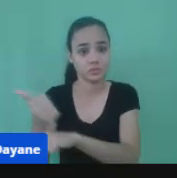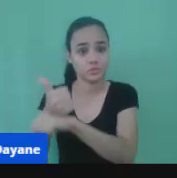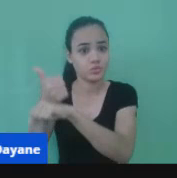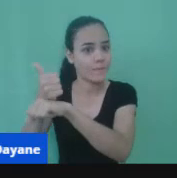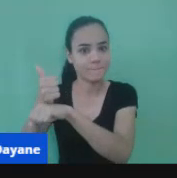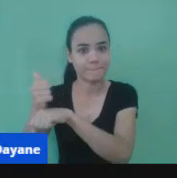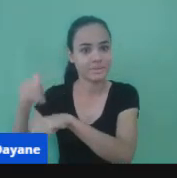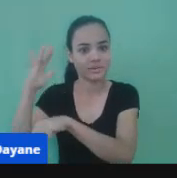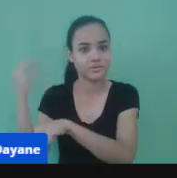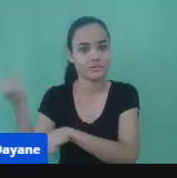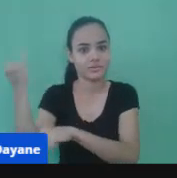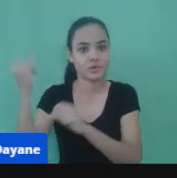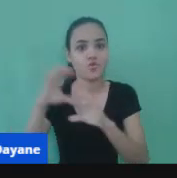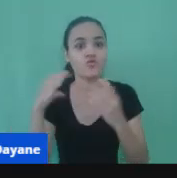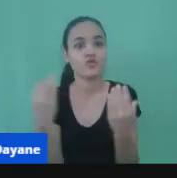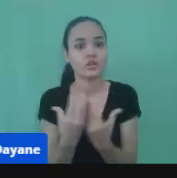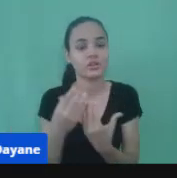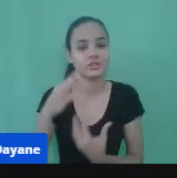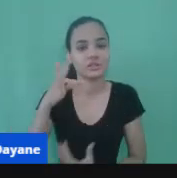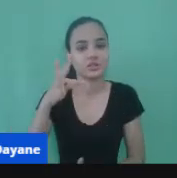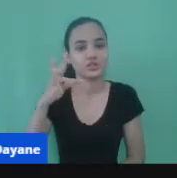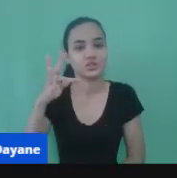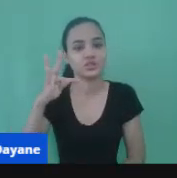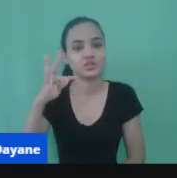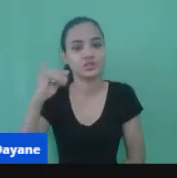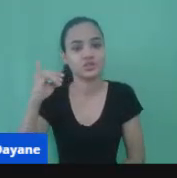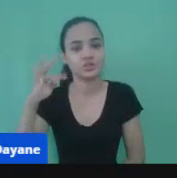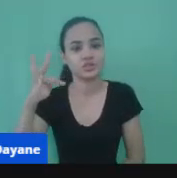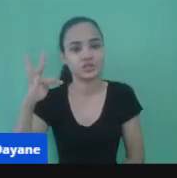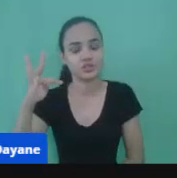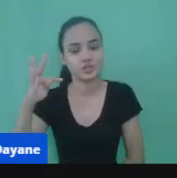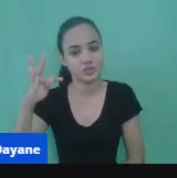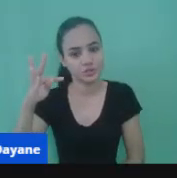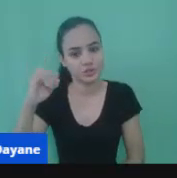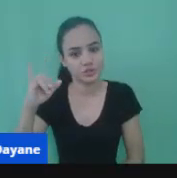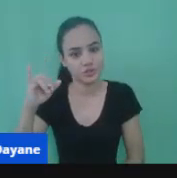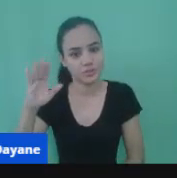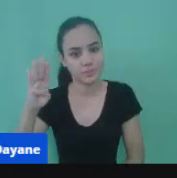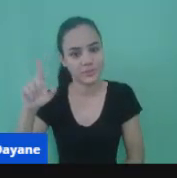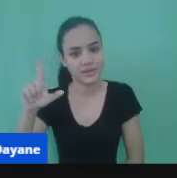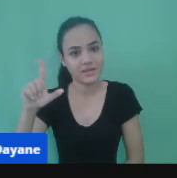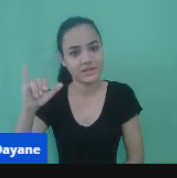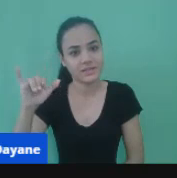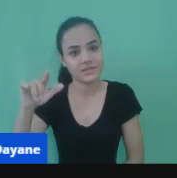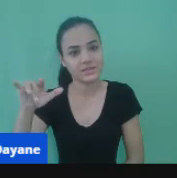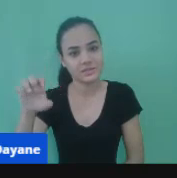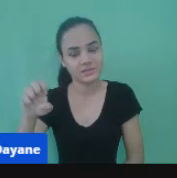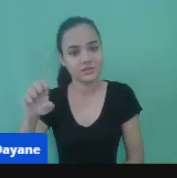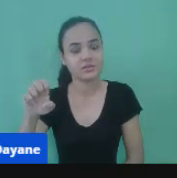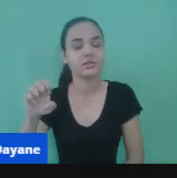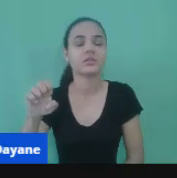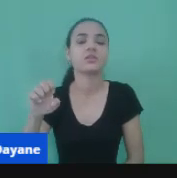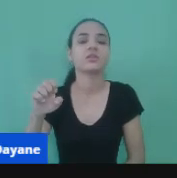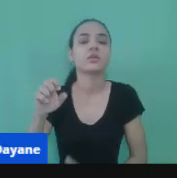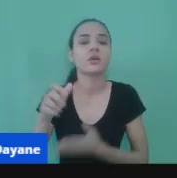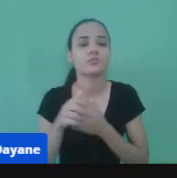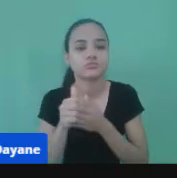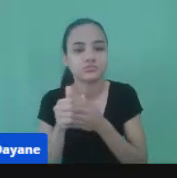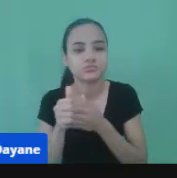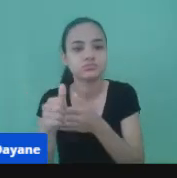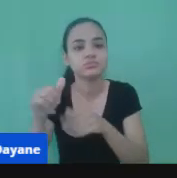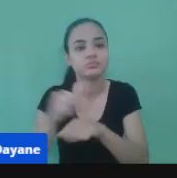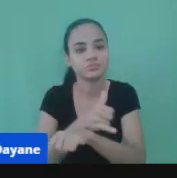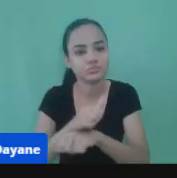Tbilisi, onde ela norteou, né, os princípios, os objetivos, né, as estratégias da educação